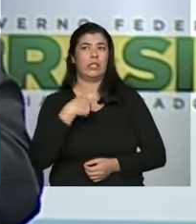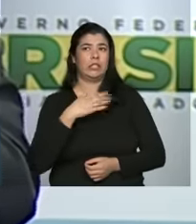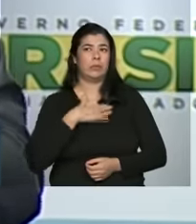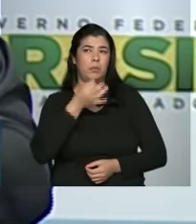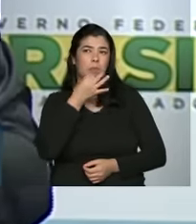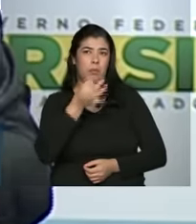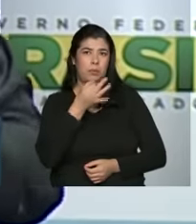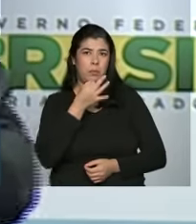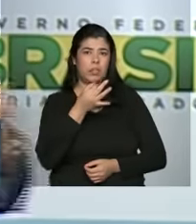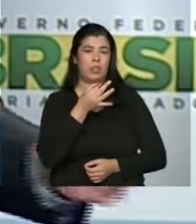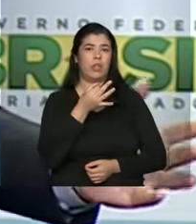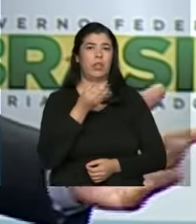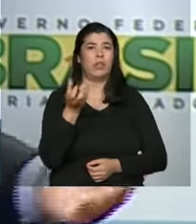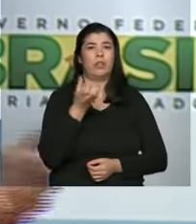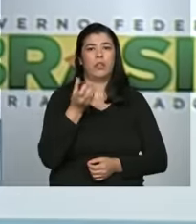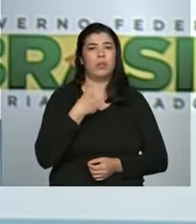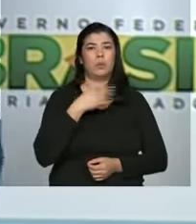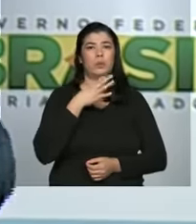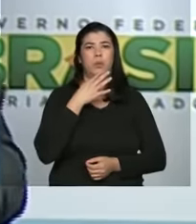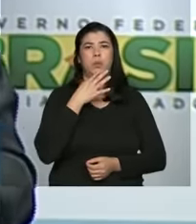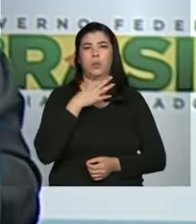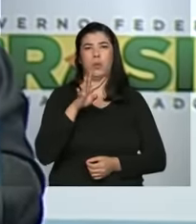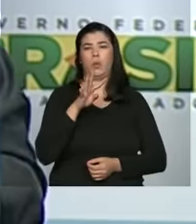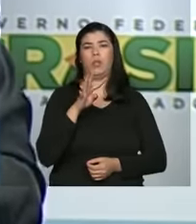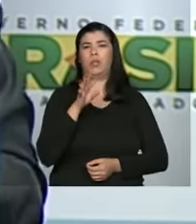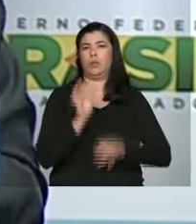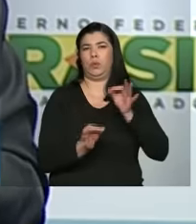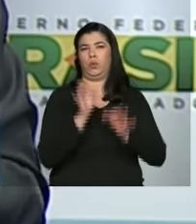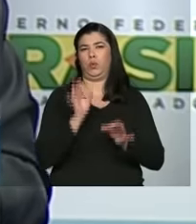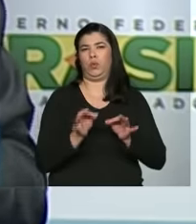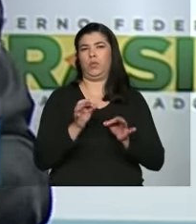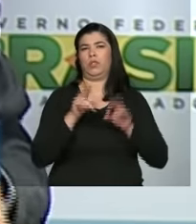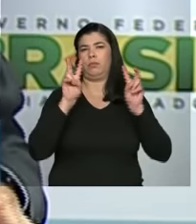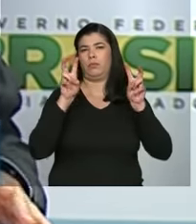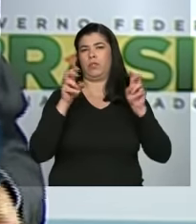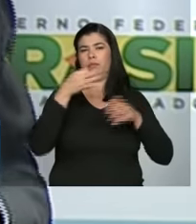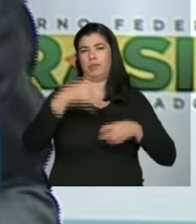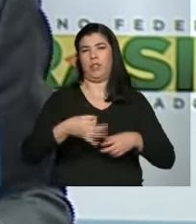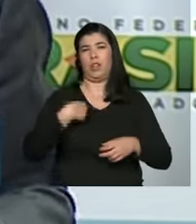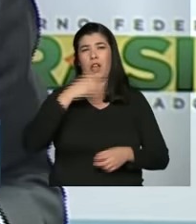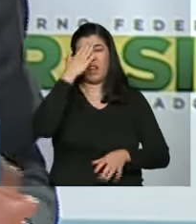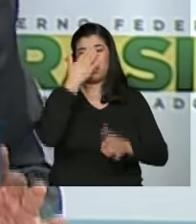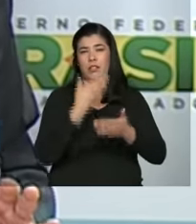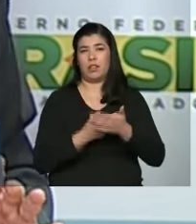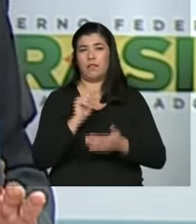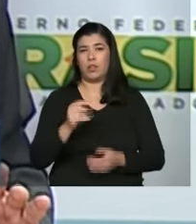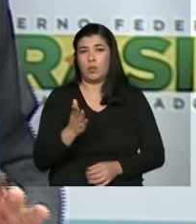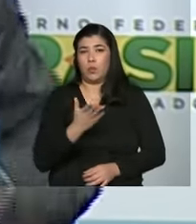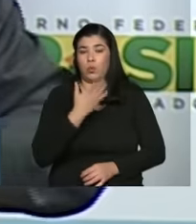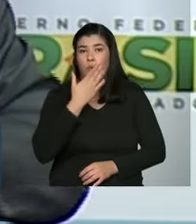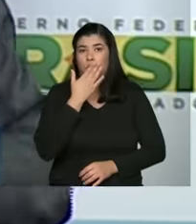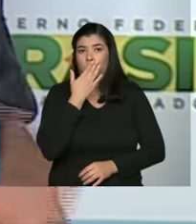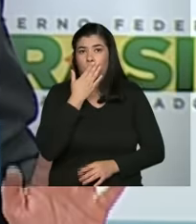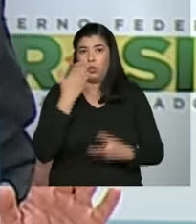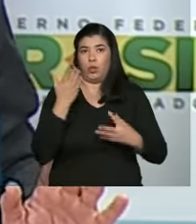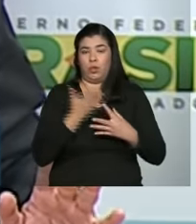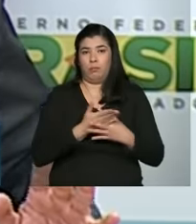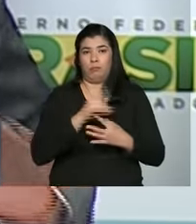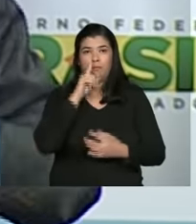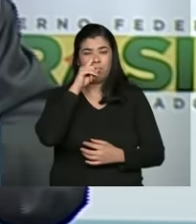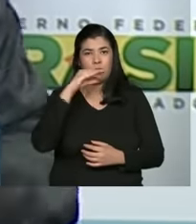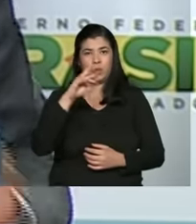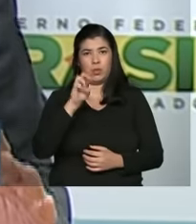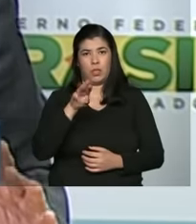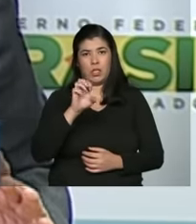né e eu que não tenho conhecimentos jurídicos adequados já achava que que a penalização a tipificação como crime tinha que entrar por